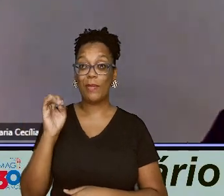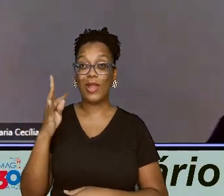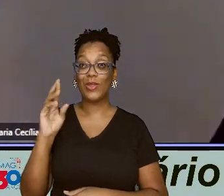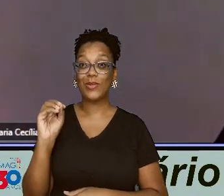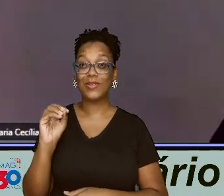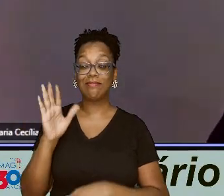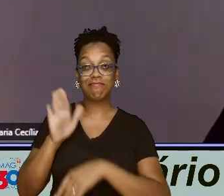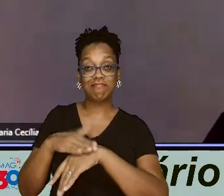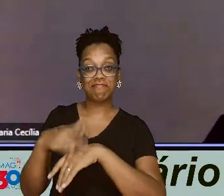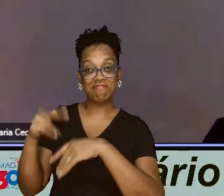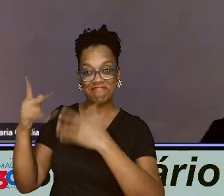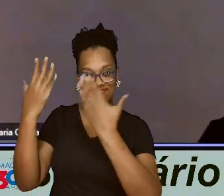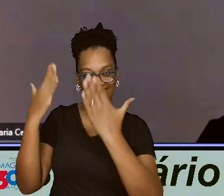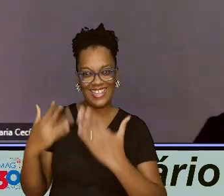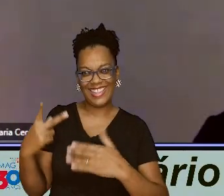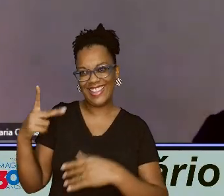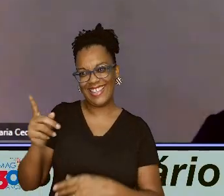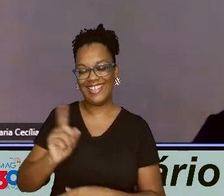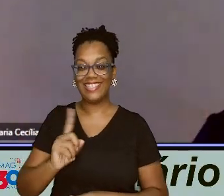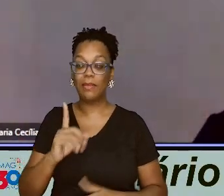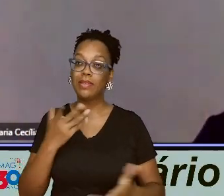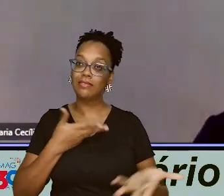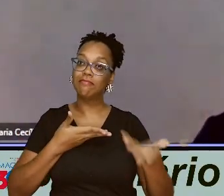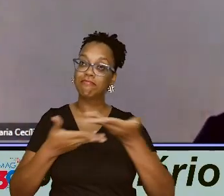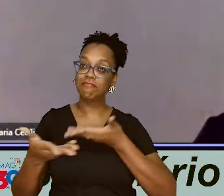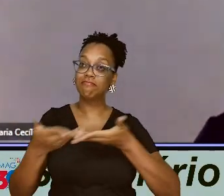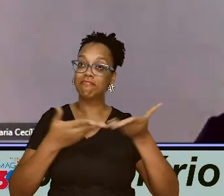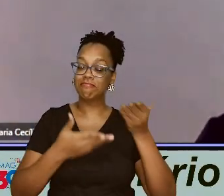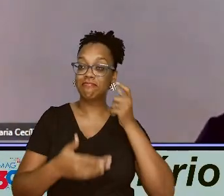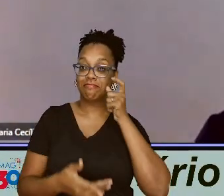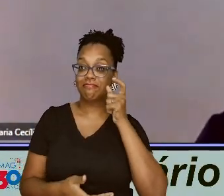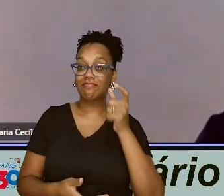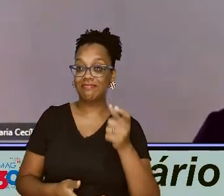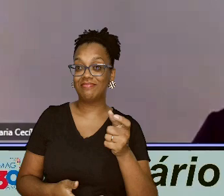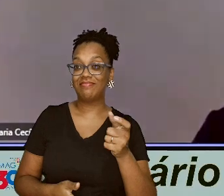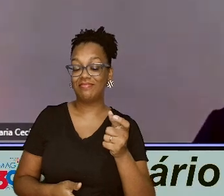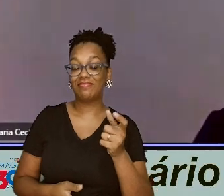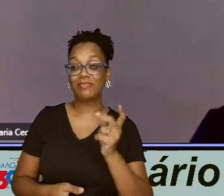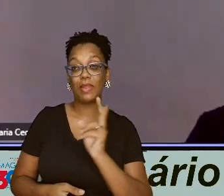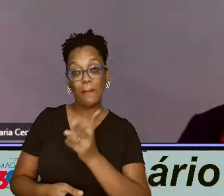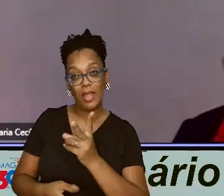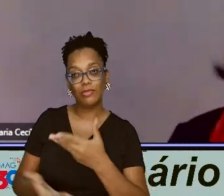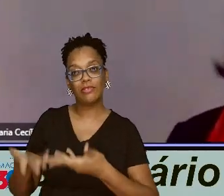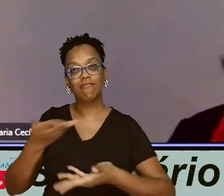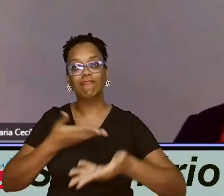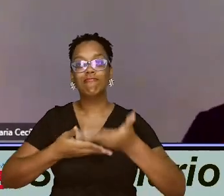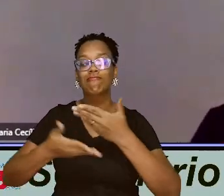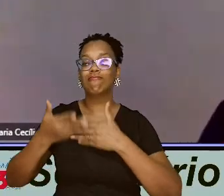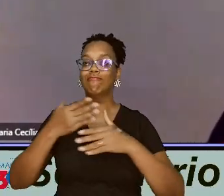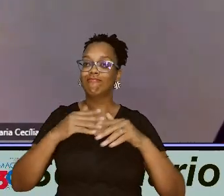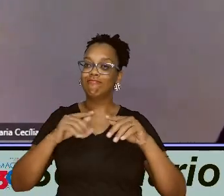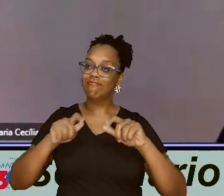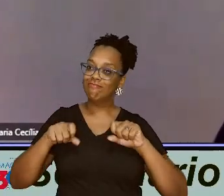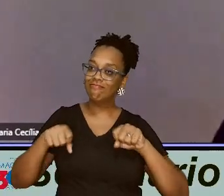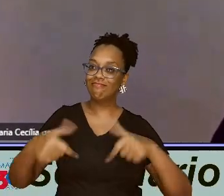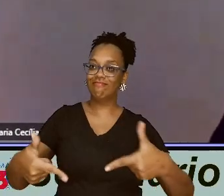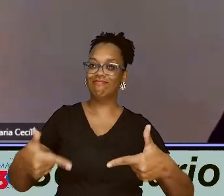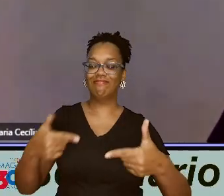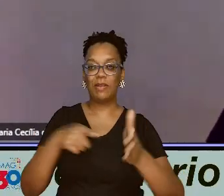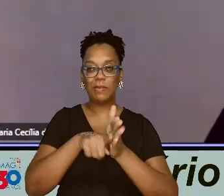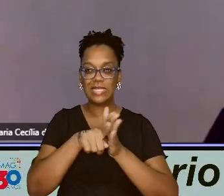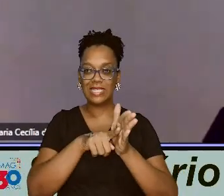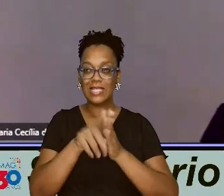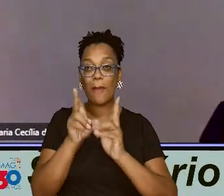próprias sentenças, mas a gente teve essa troca muito interessante, né, do próprio, desse envolvimento de serem atores e pesquisadores da